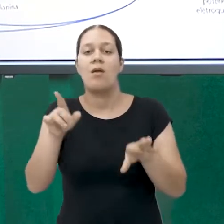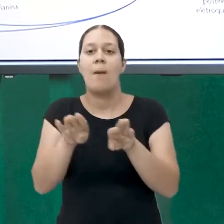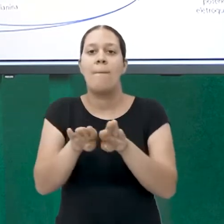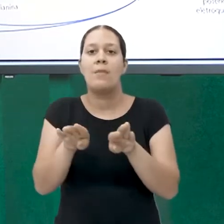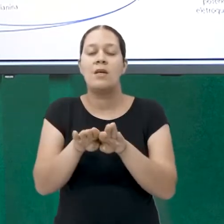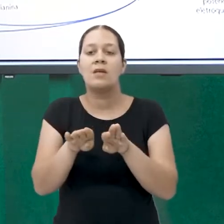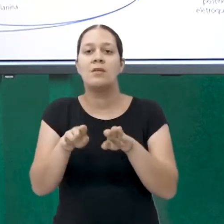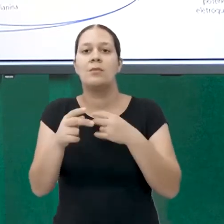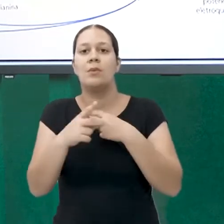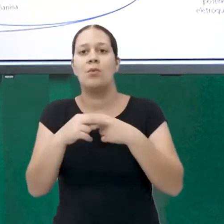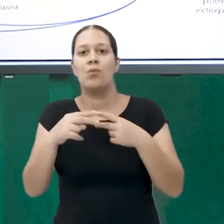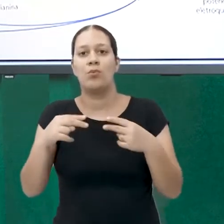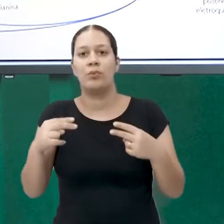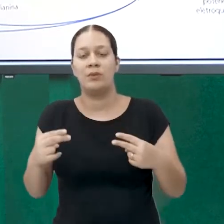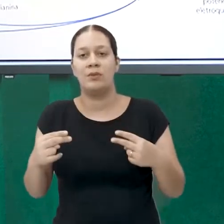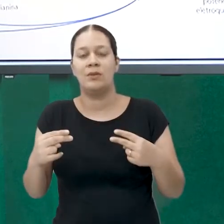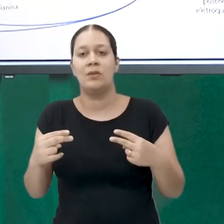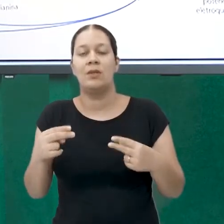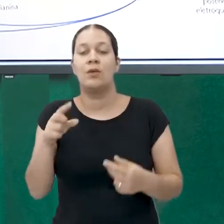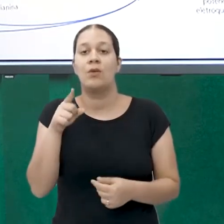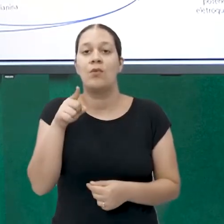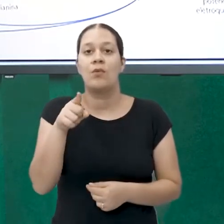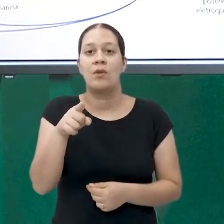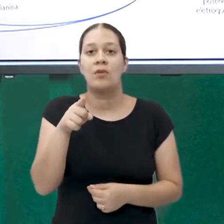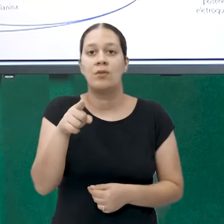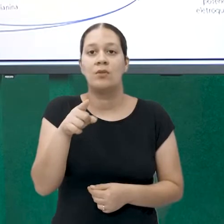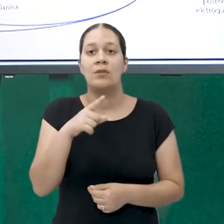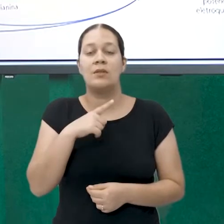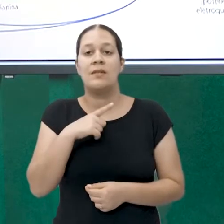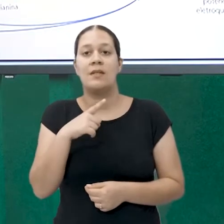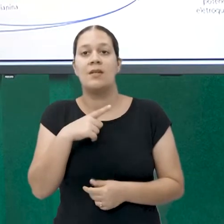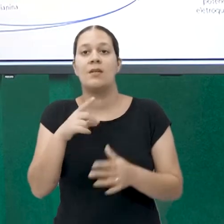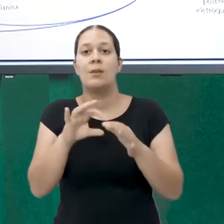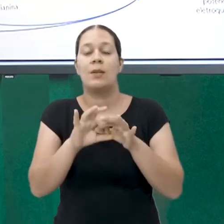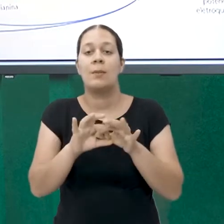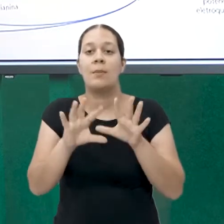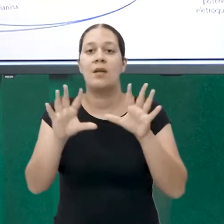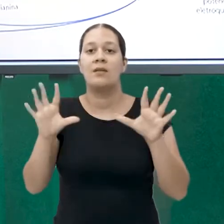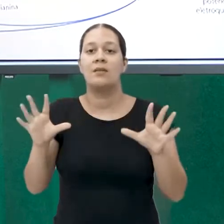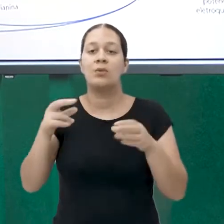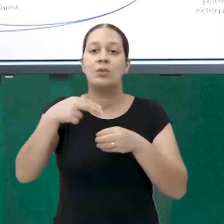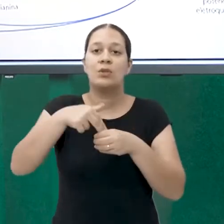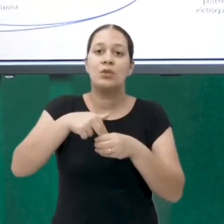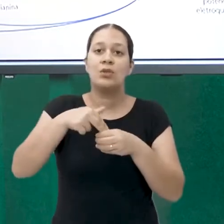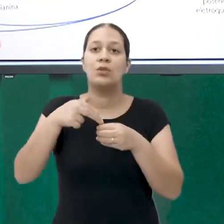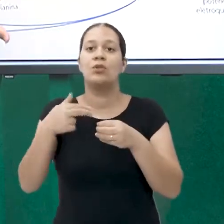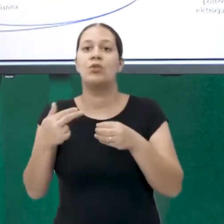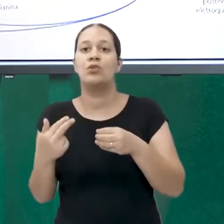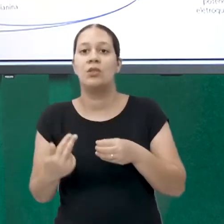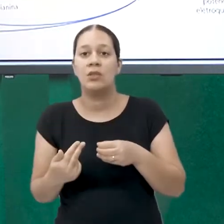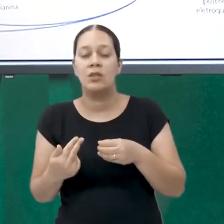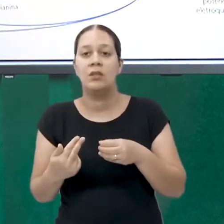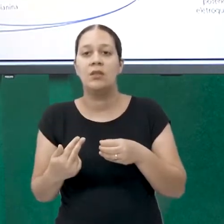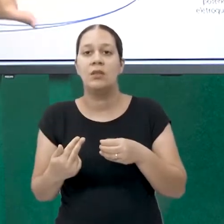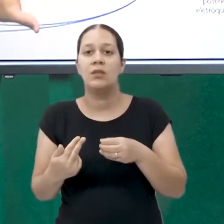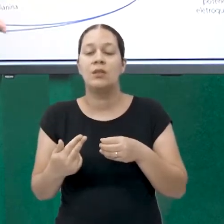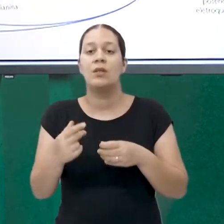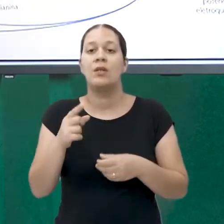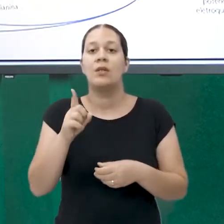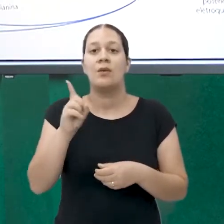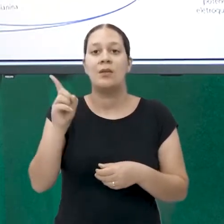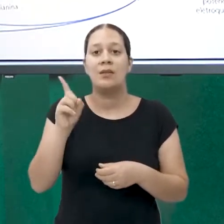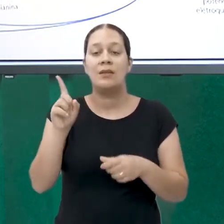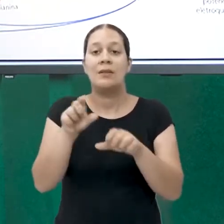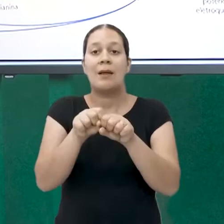É exatamente a mesma coisa aqui, tá? Você tem liberação de hidrogênio livre aqui, ó, de íons